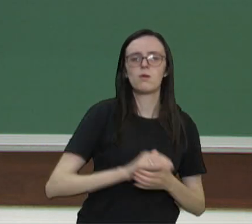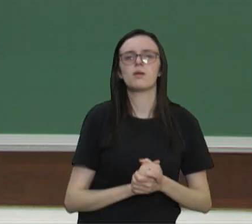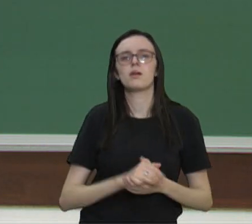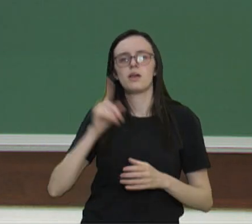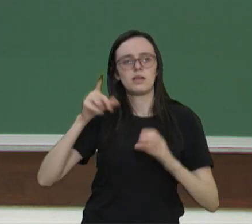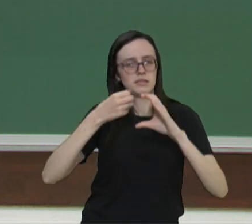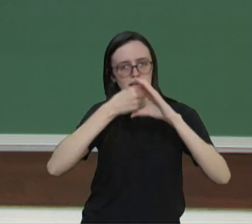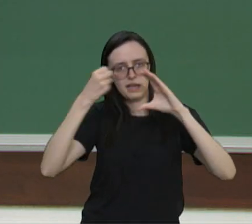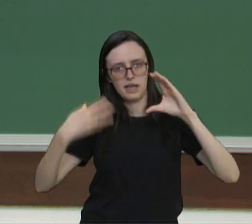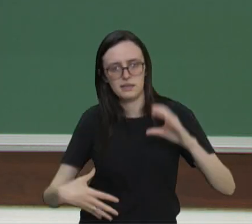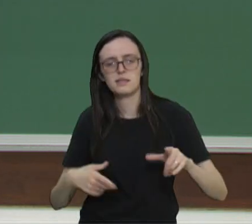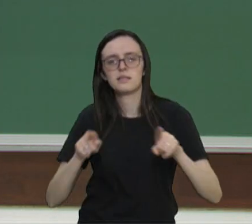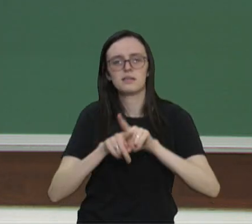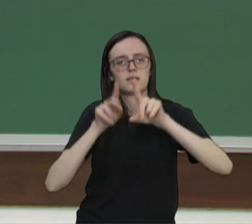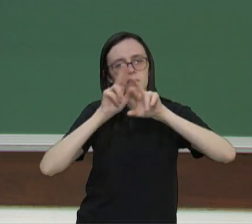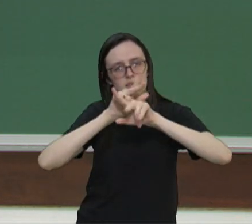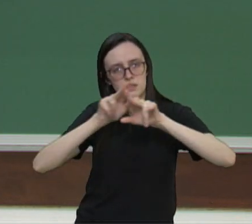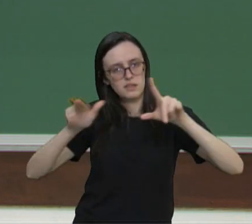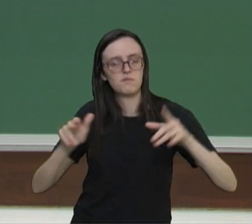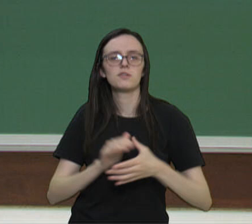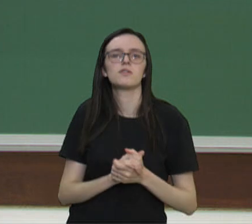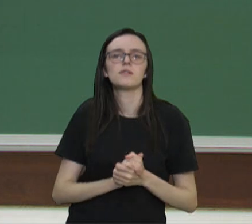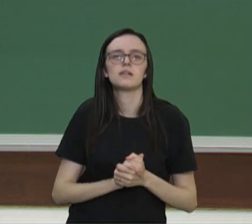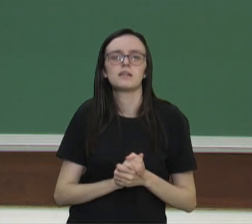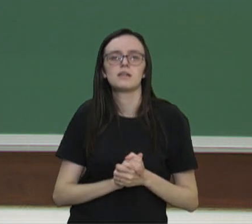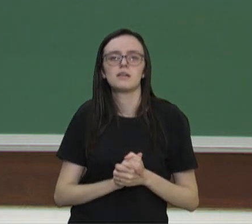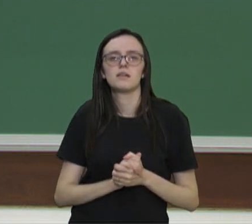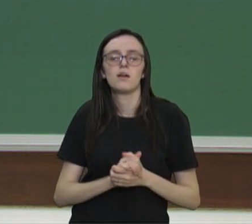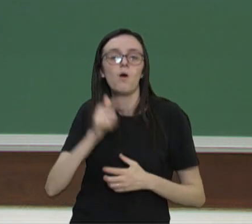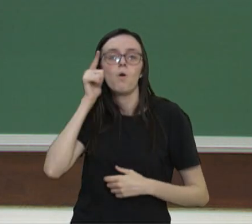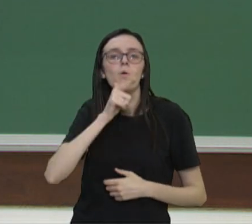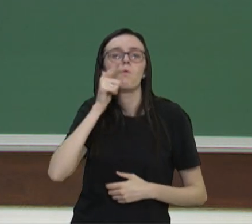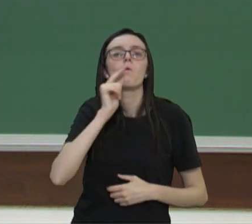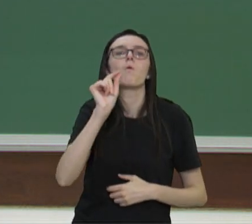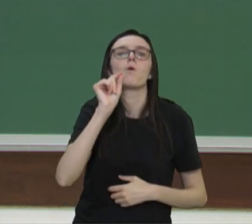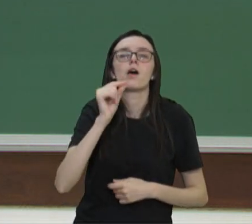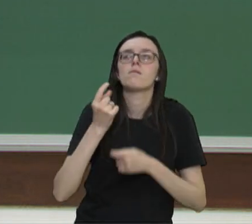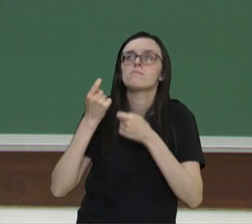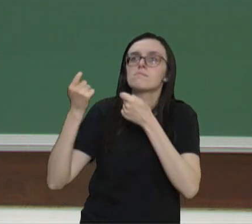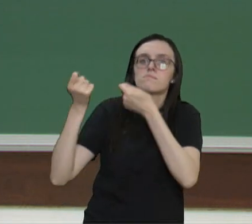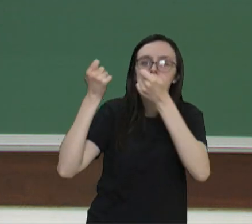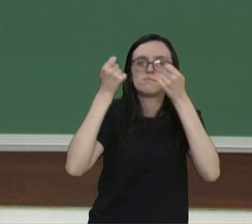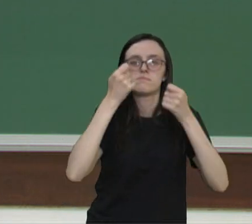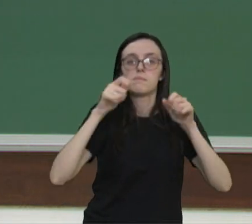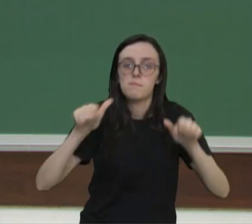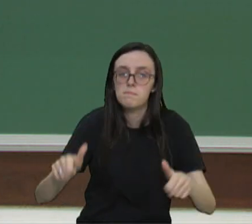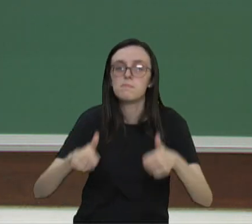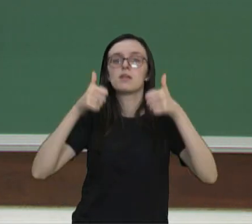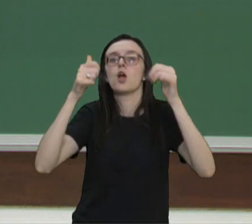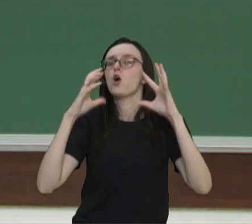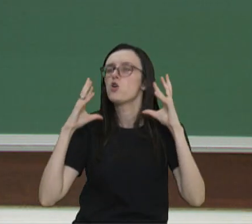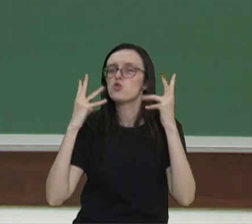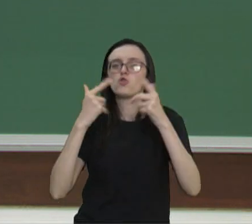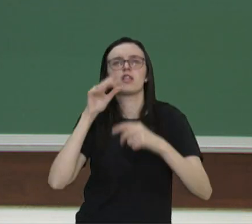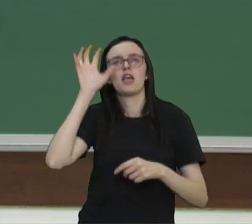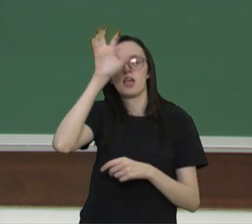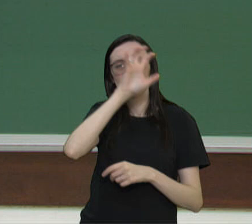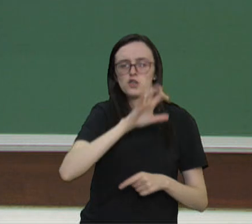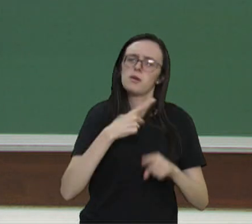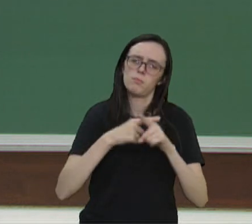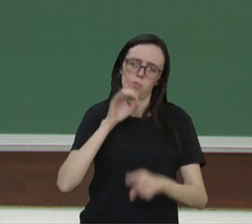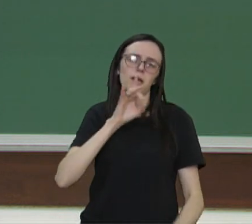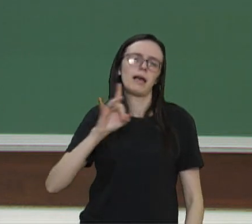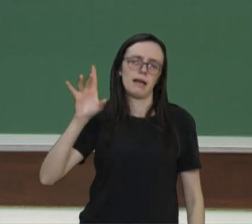suas características e diversidades, para que se possa administrar melhor todas essas regiões, porque